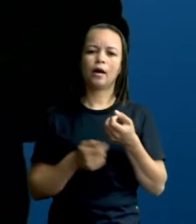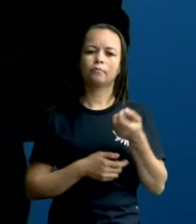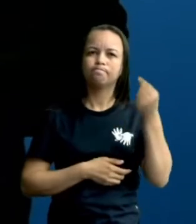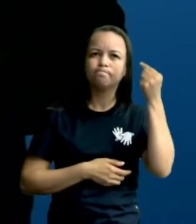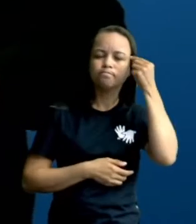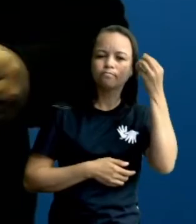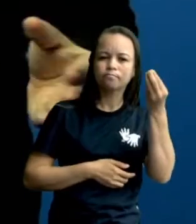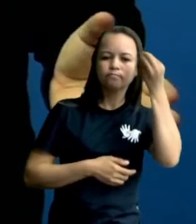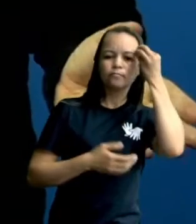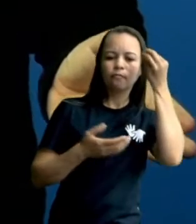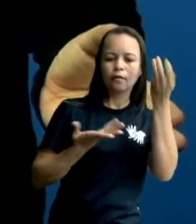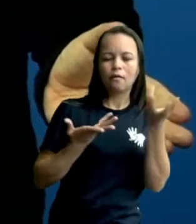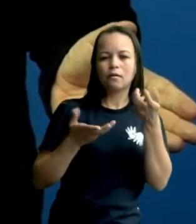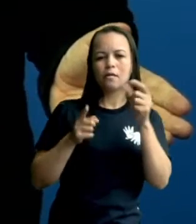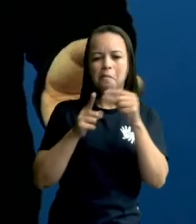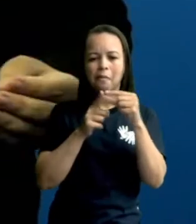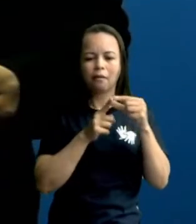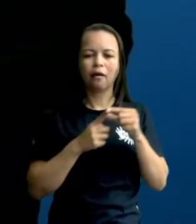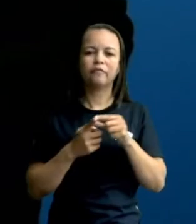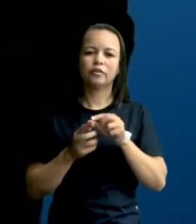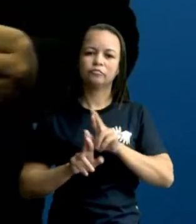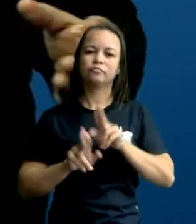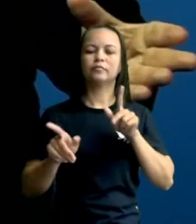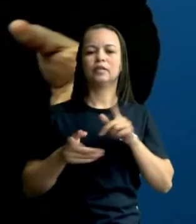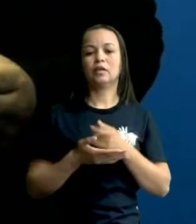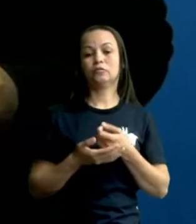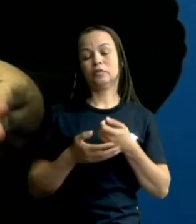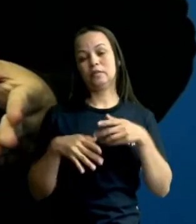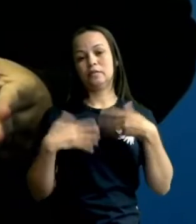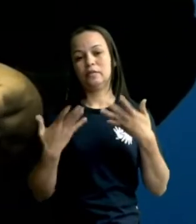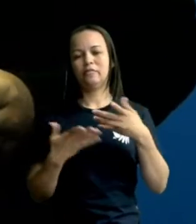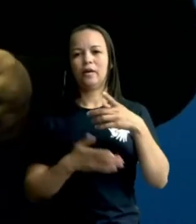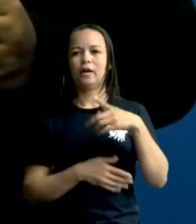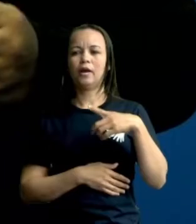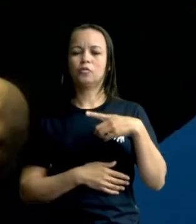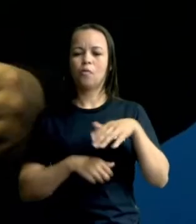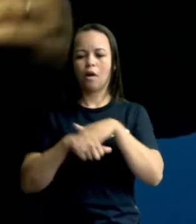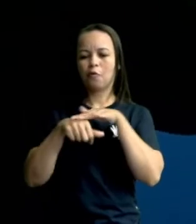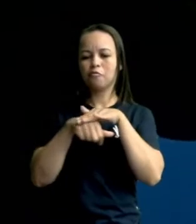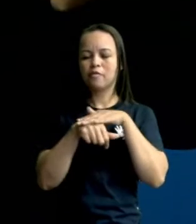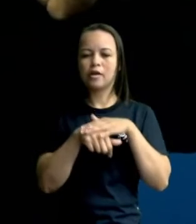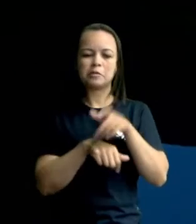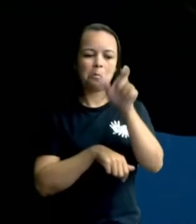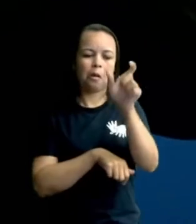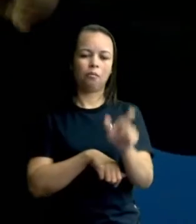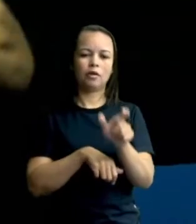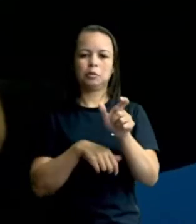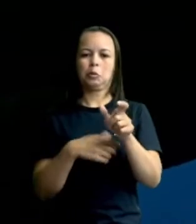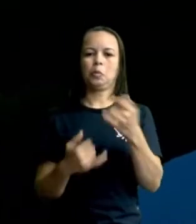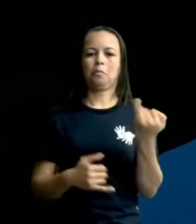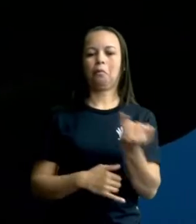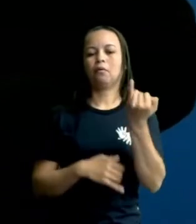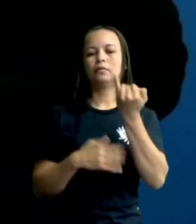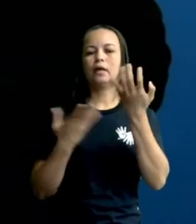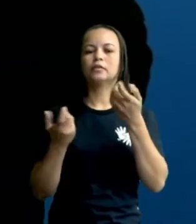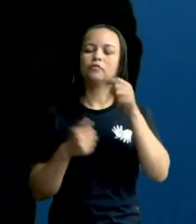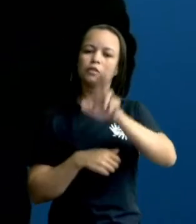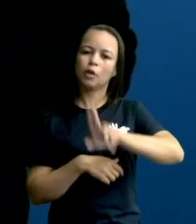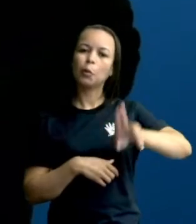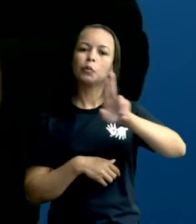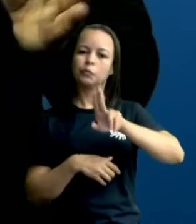quiser estar numa conversa, quiser utilizar algum artifício, alguma palavra, você utiliza ela,